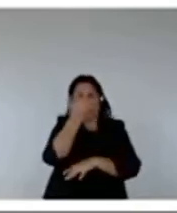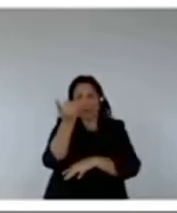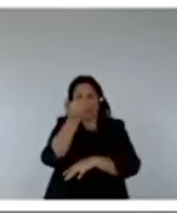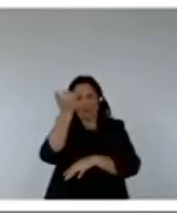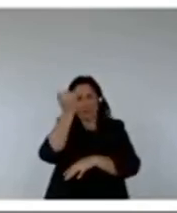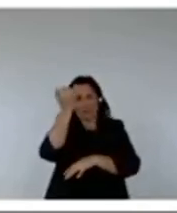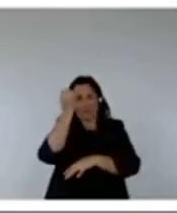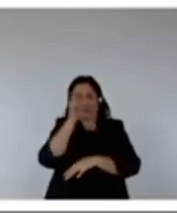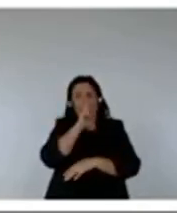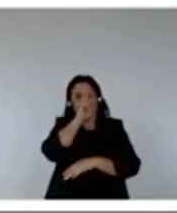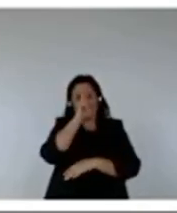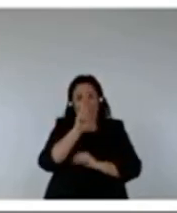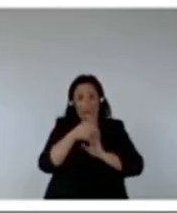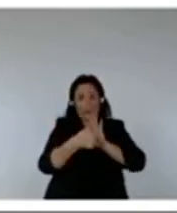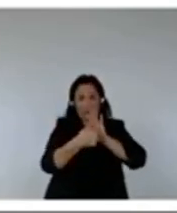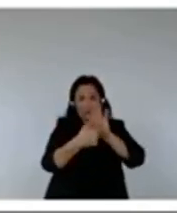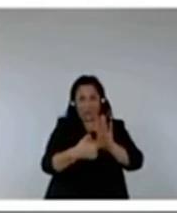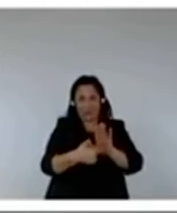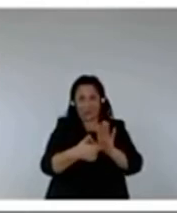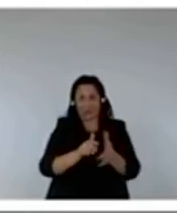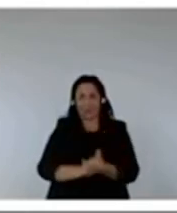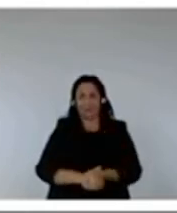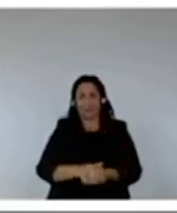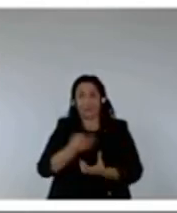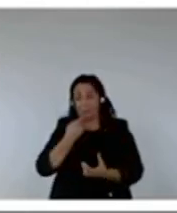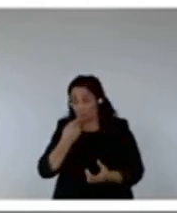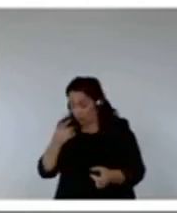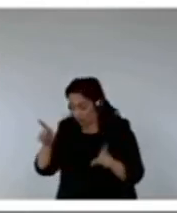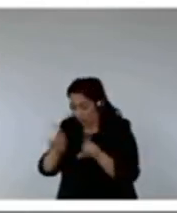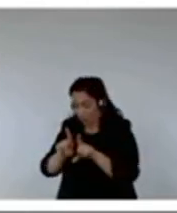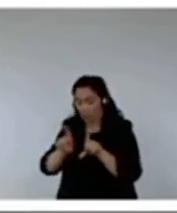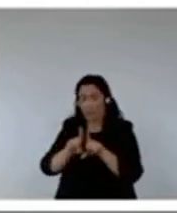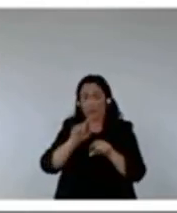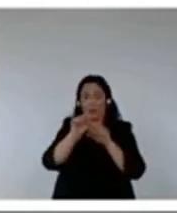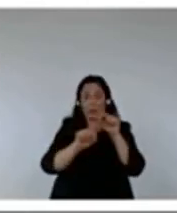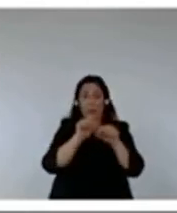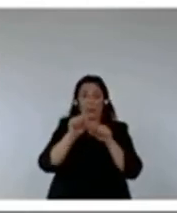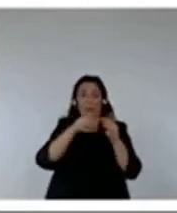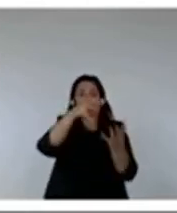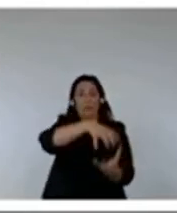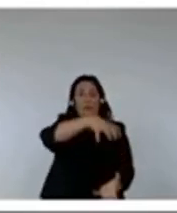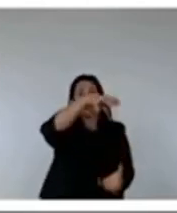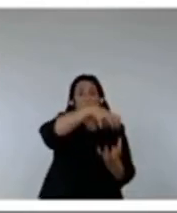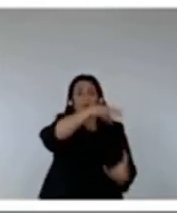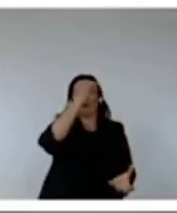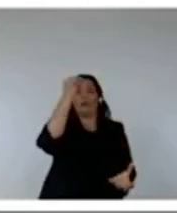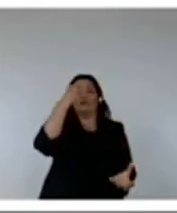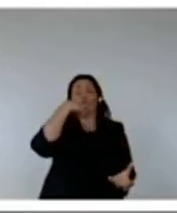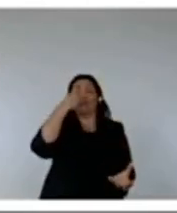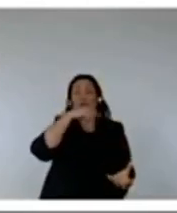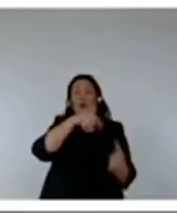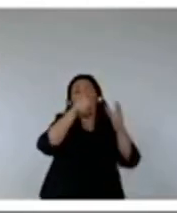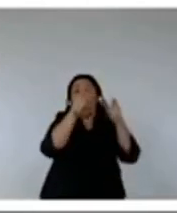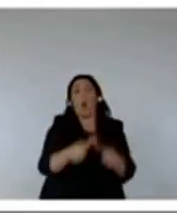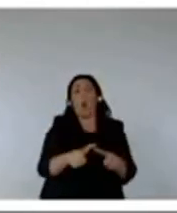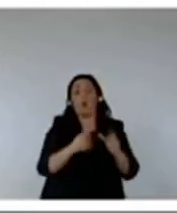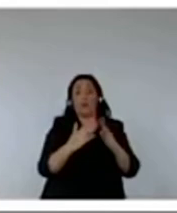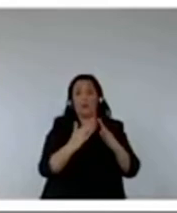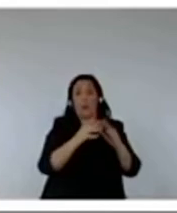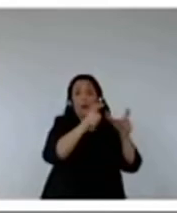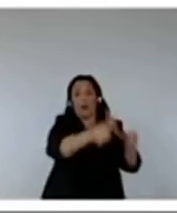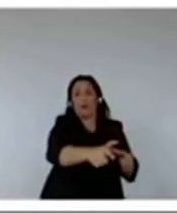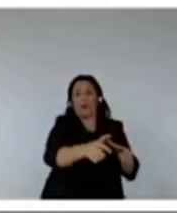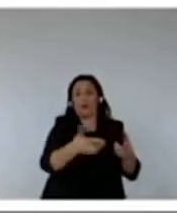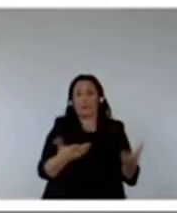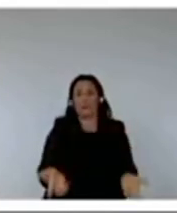Mas aí, gente, eu queria colocar uma coisa importante para vocês. Onde está o idoso mais vulnerável? Onde está o idoso mais